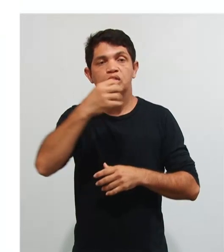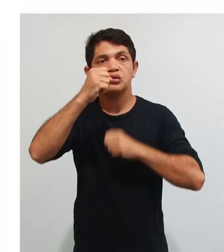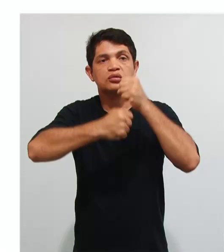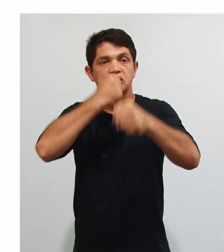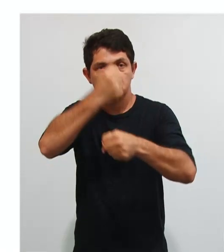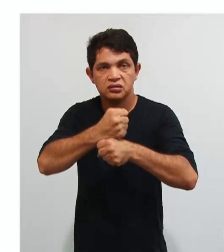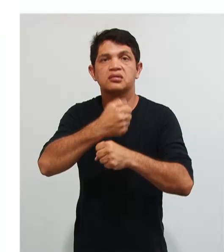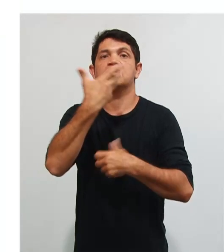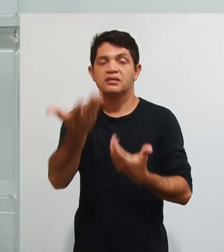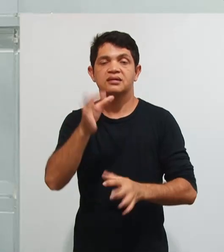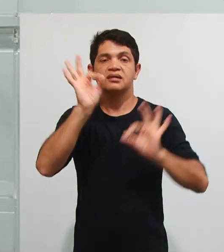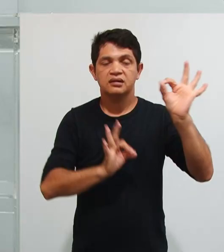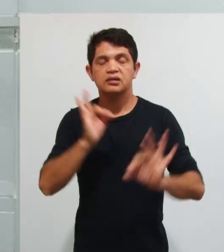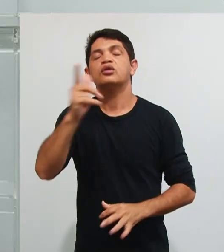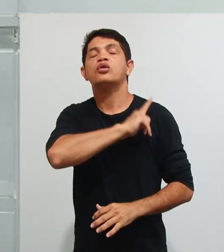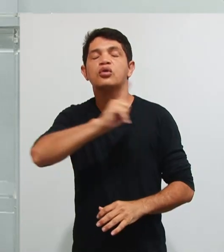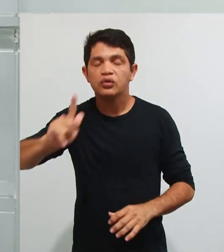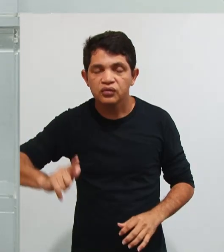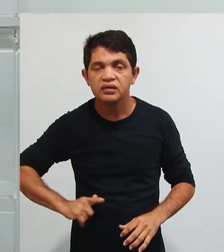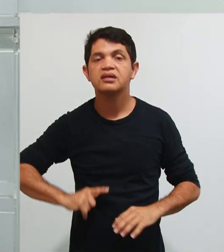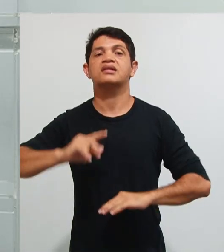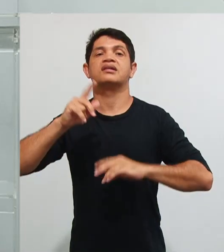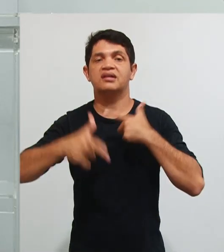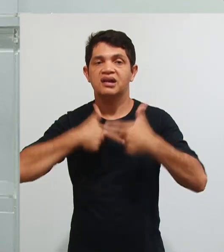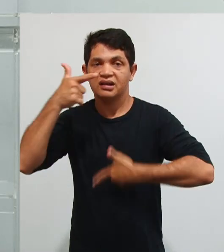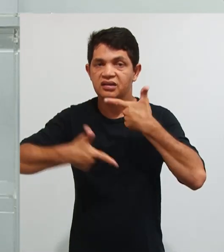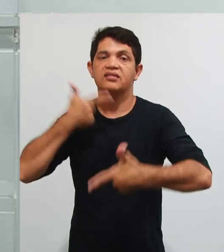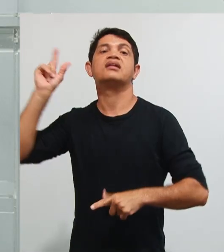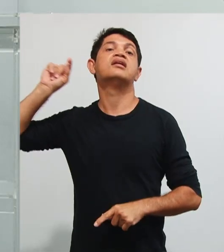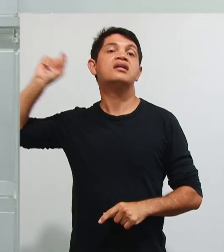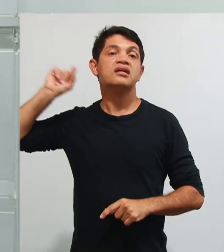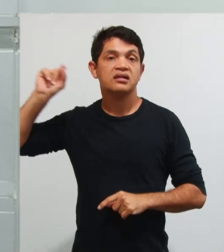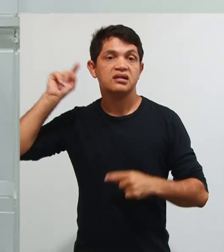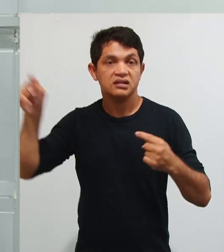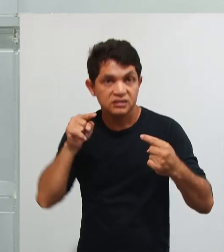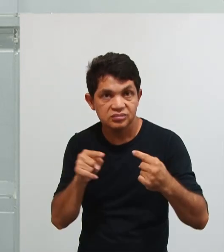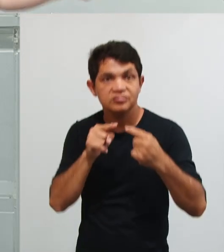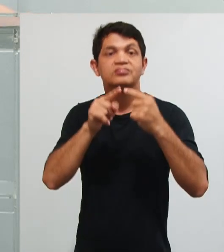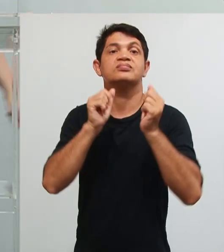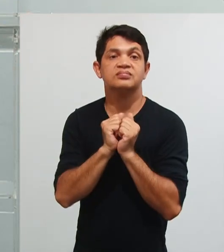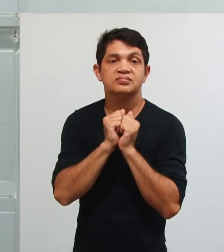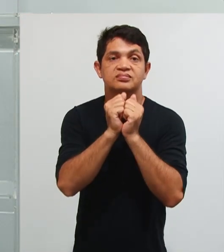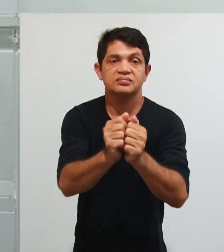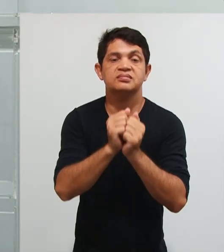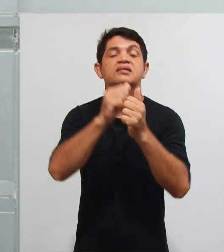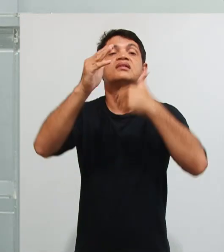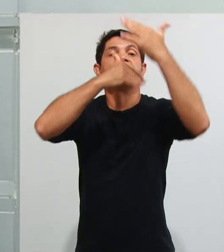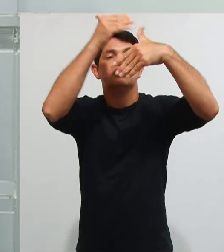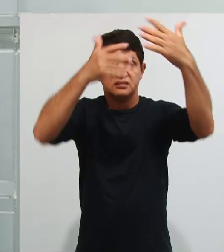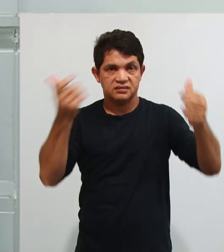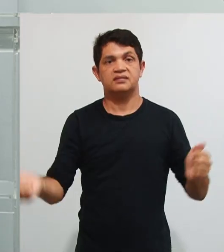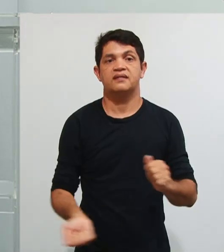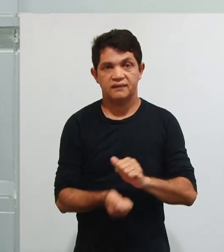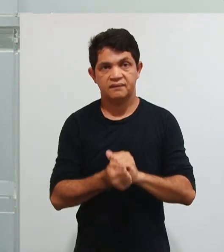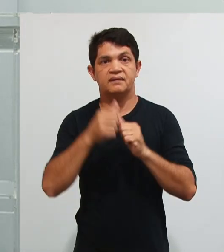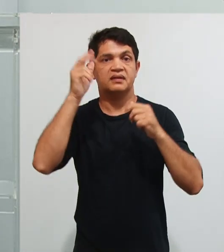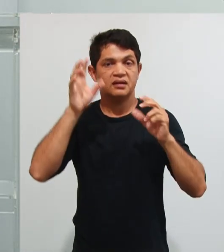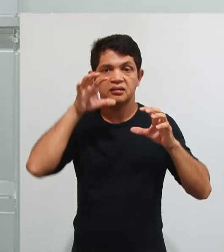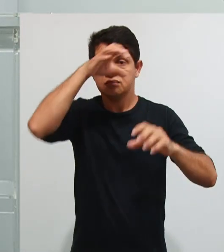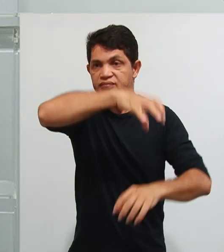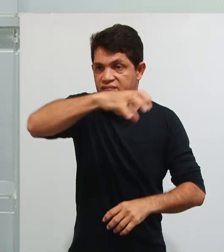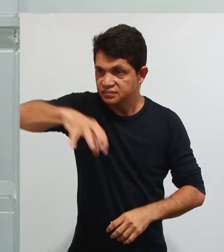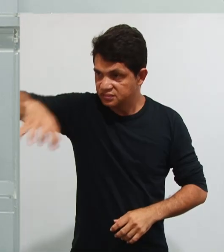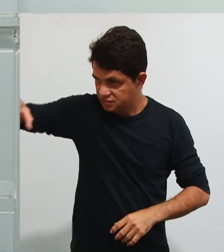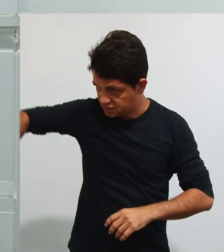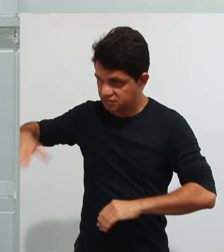impulsionadores, ou seja, o governo vai trabalhar pujantemente para desenvolver um certo setor. Eu estou